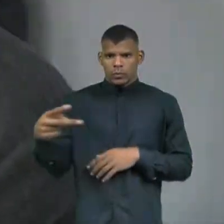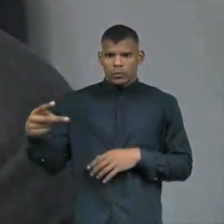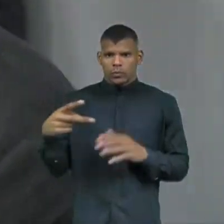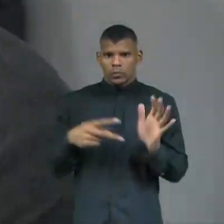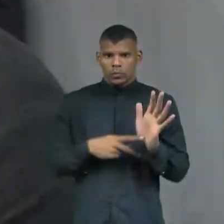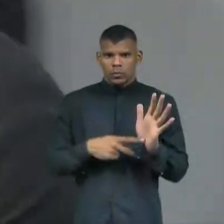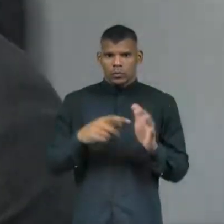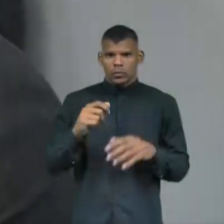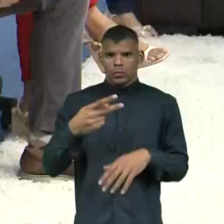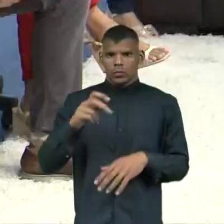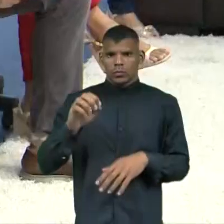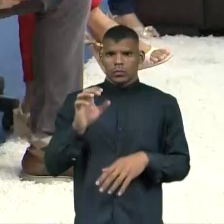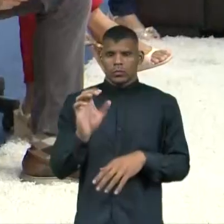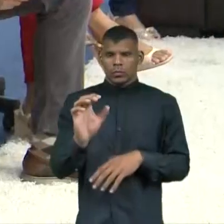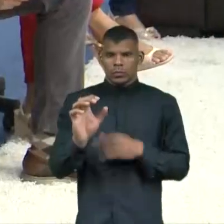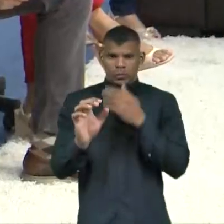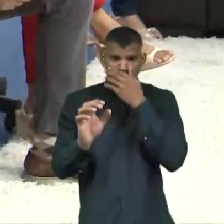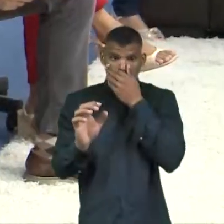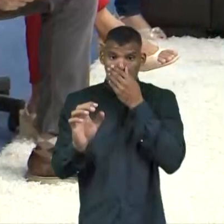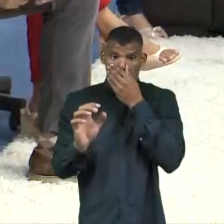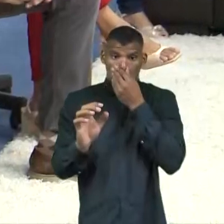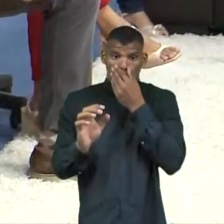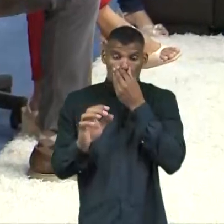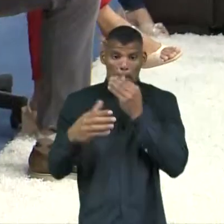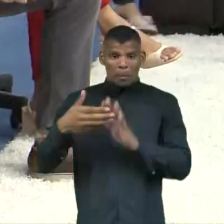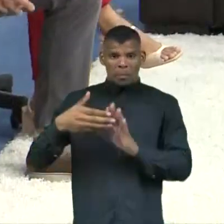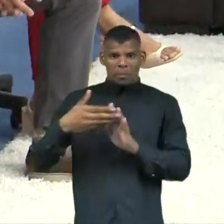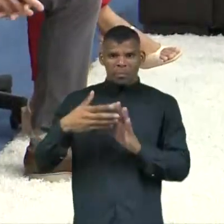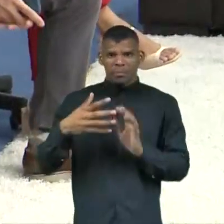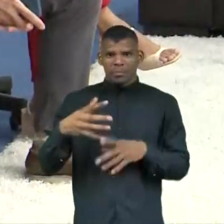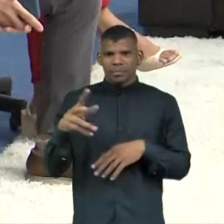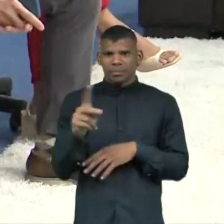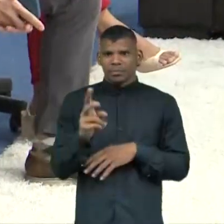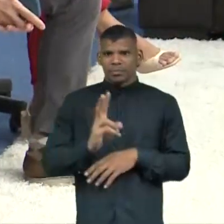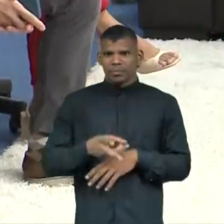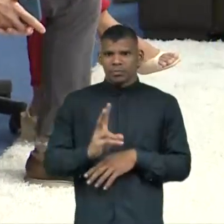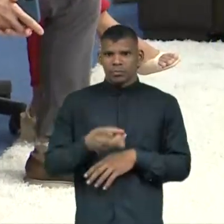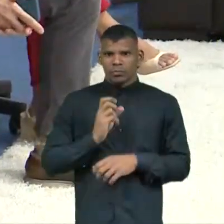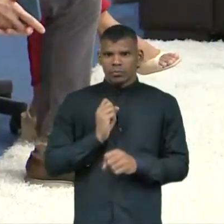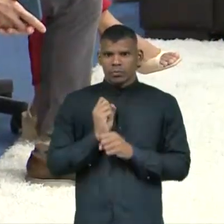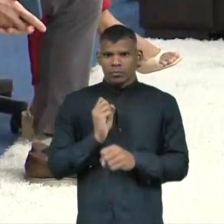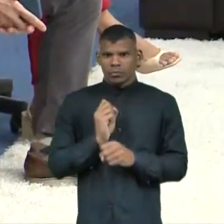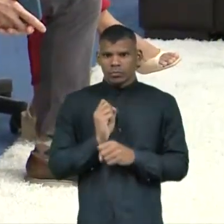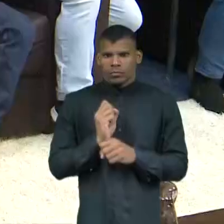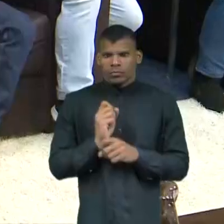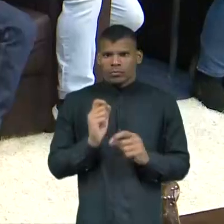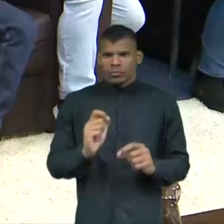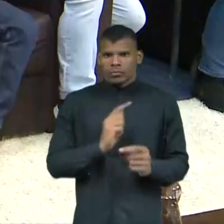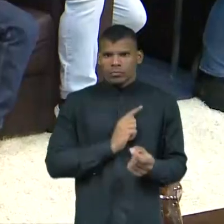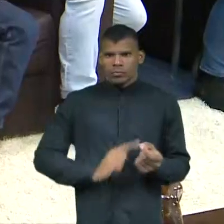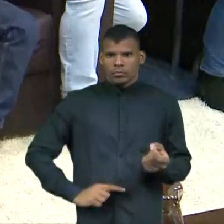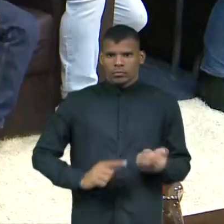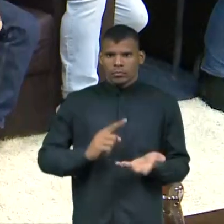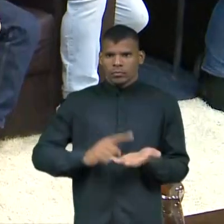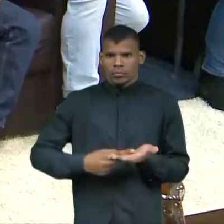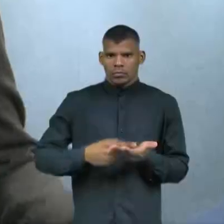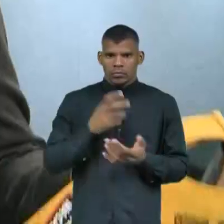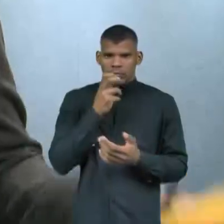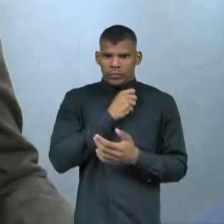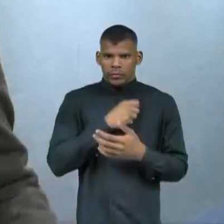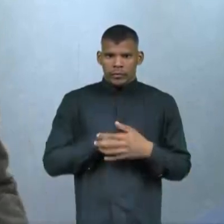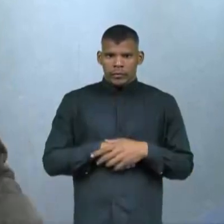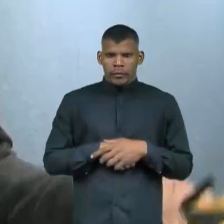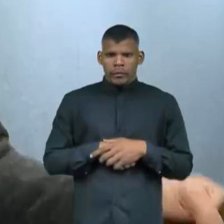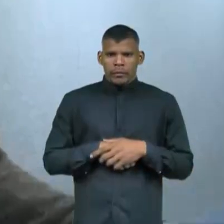reafirmou que a agenda de mobilização dos professores continua e aguarda uma definição do governo do Estado o mais rápido possível.